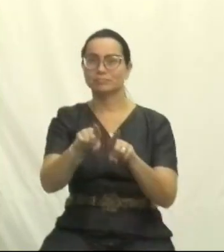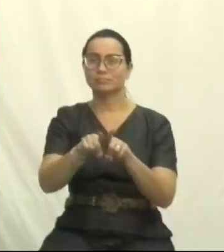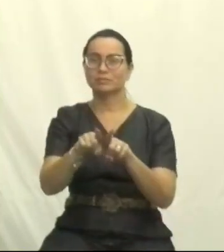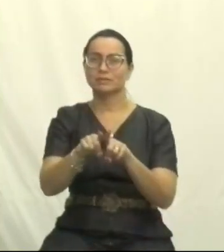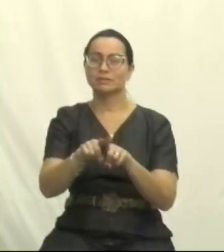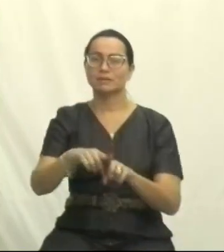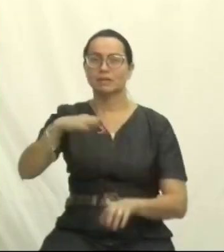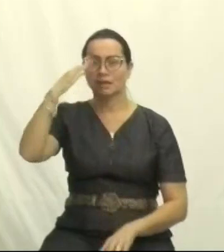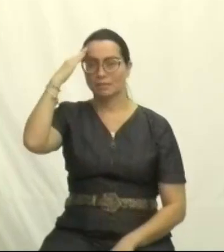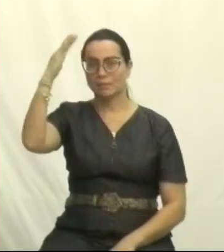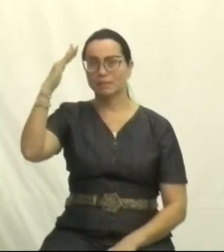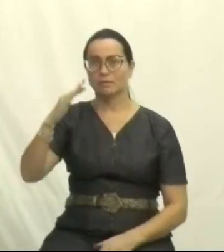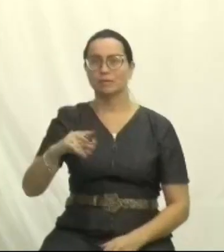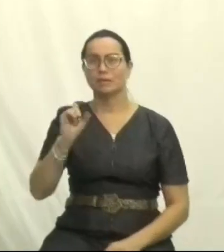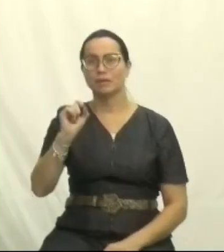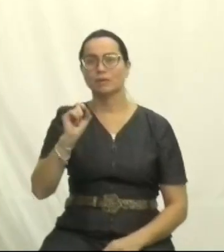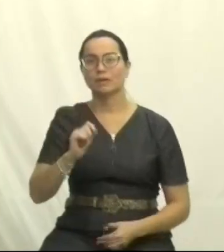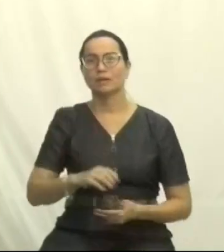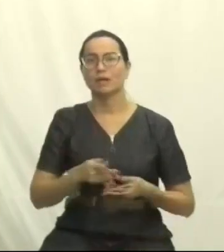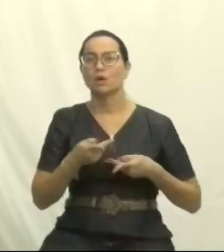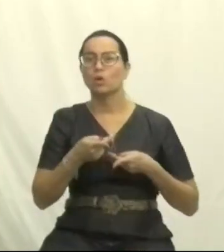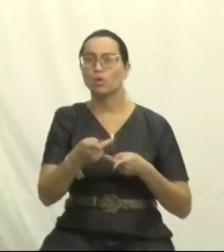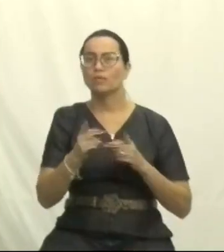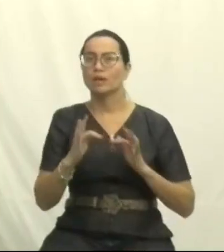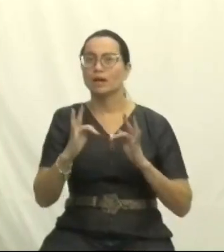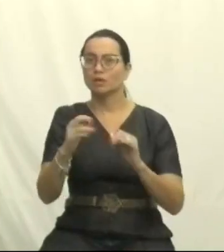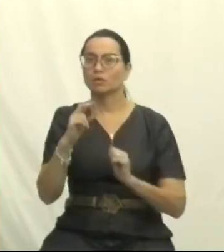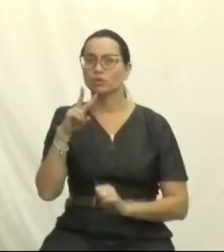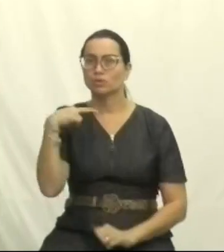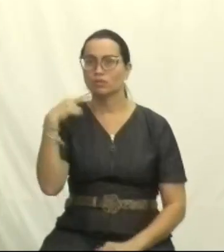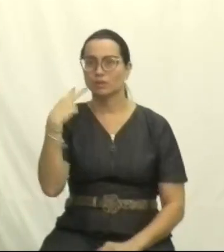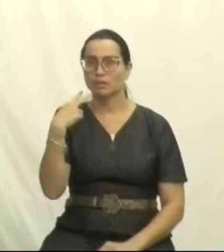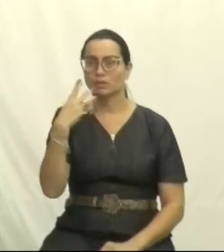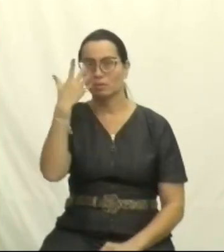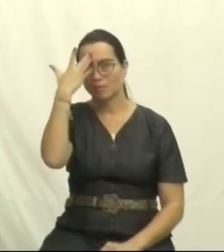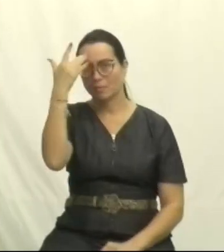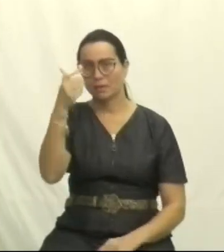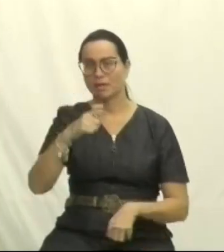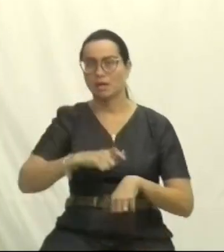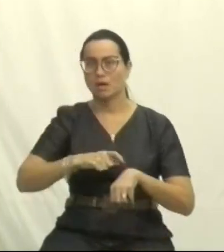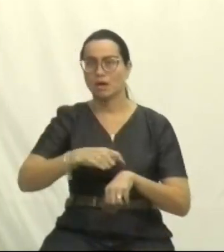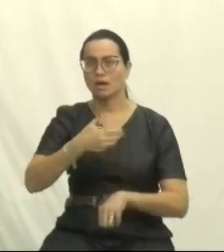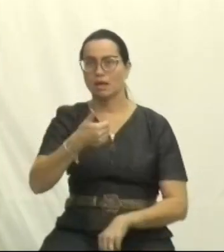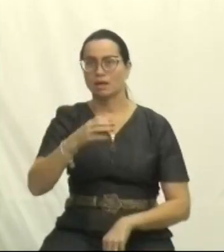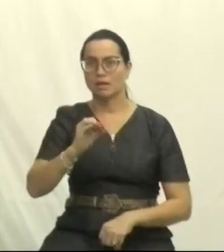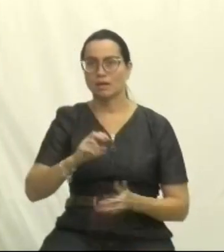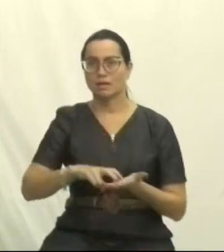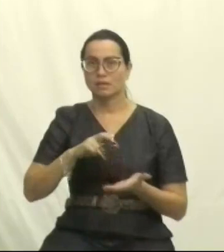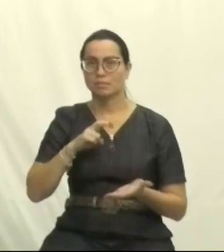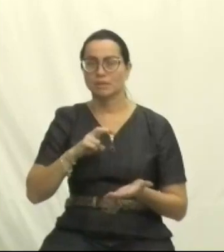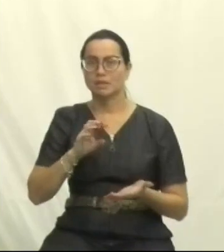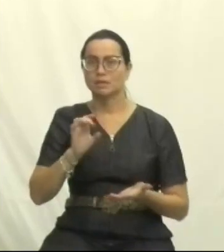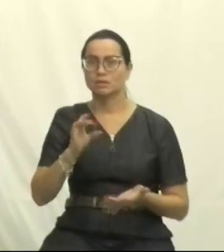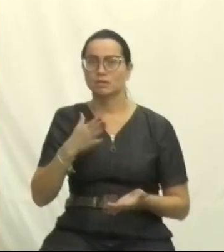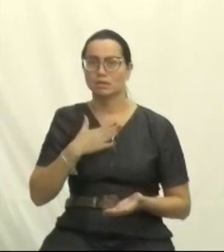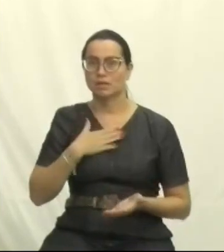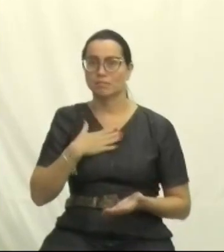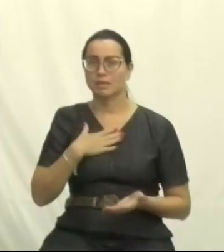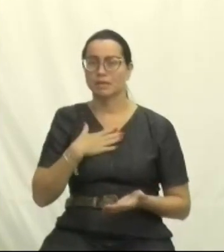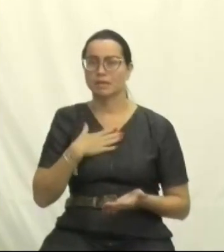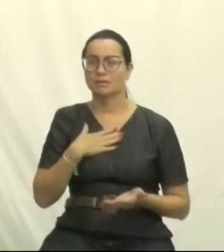Somente convidar a todos os vereadores, vereadoras, para amanhã às 10 horas da manhã, não só da minha posse